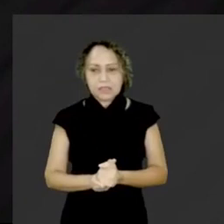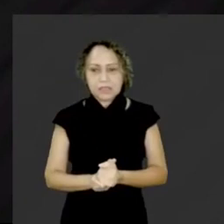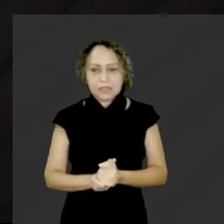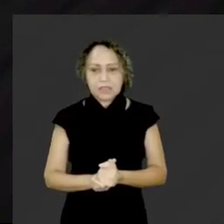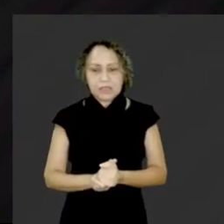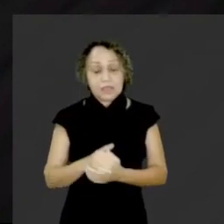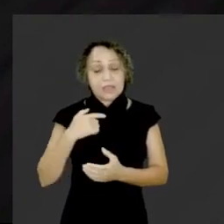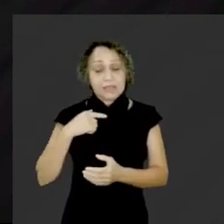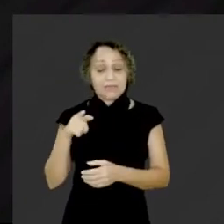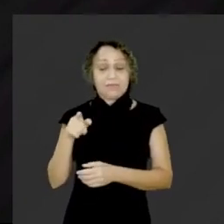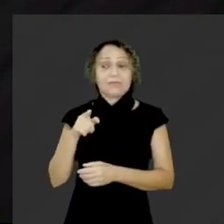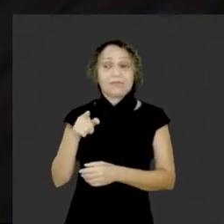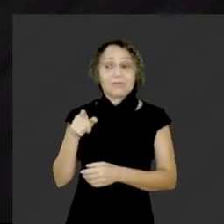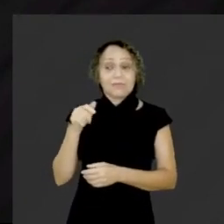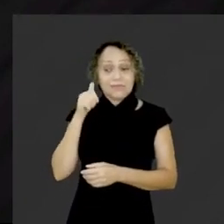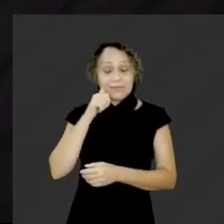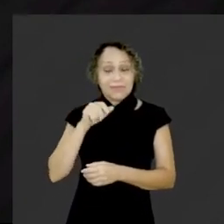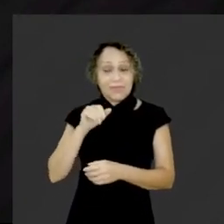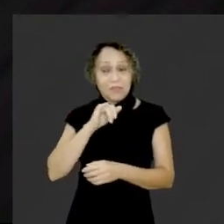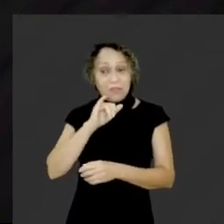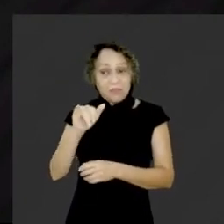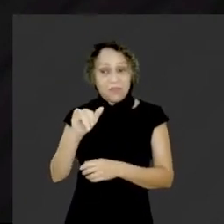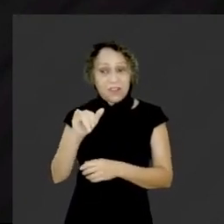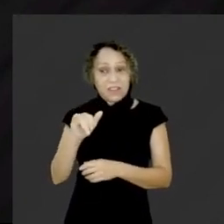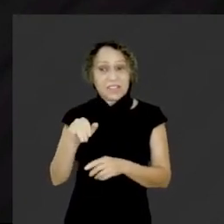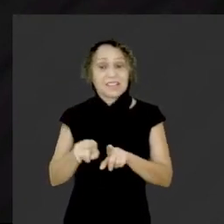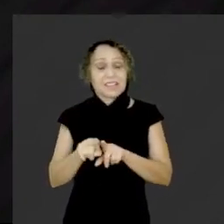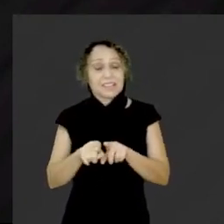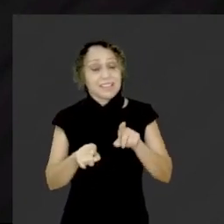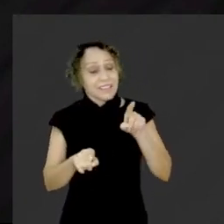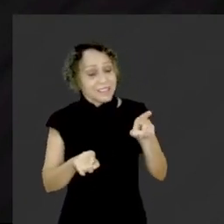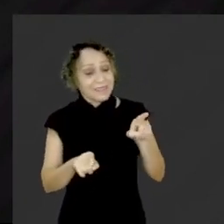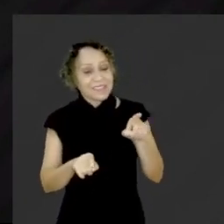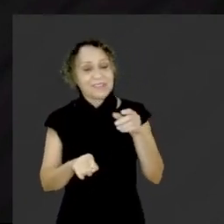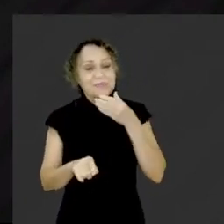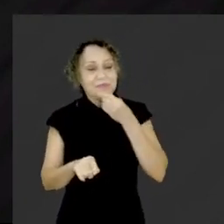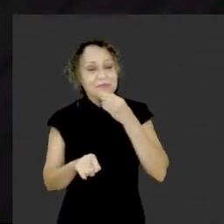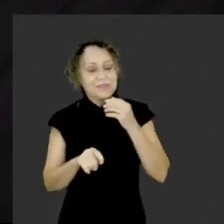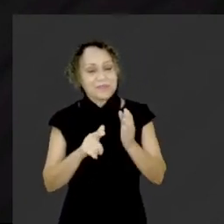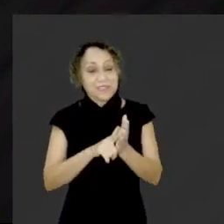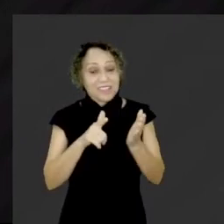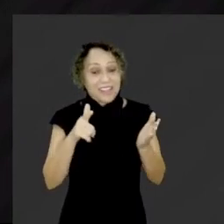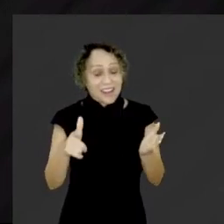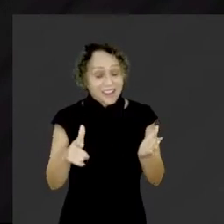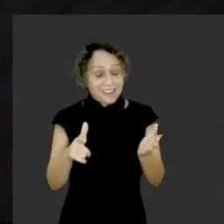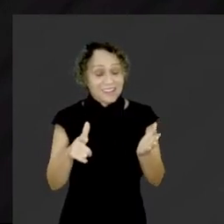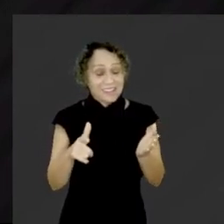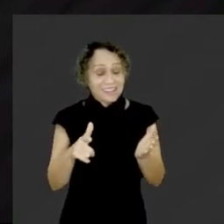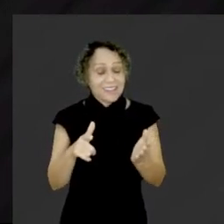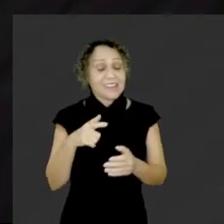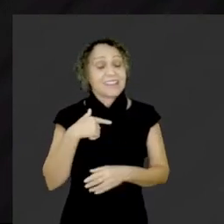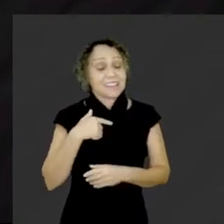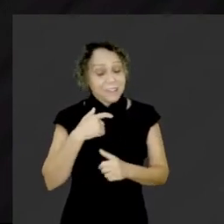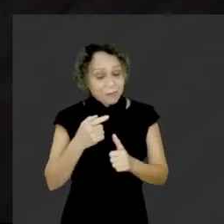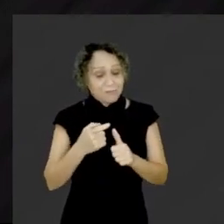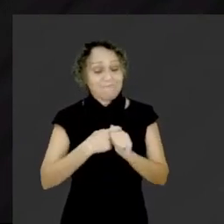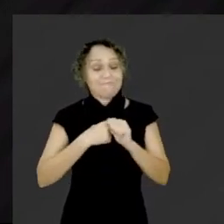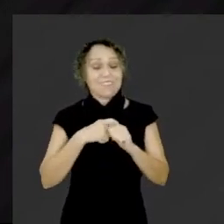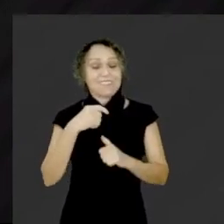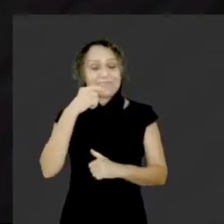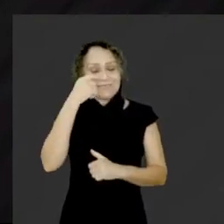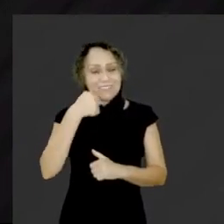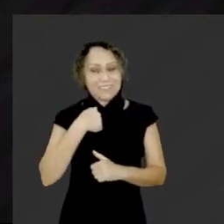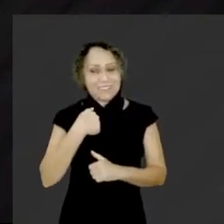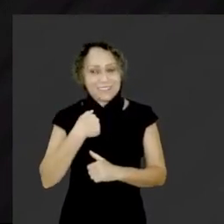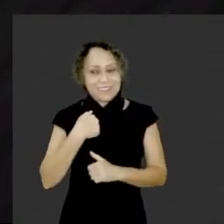as Minas Gerais. De qualquer forma, obrigado, Edilene. Foi um prazer imenso, mais uma vez, poder falar aos ouvintes da Rádio Itatiaia